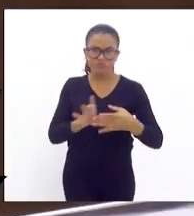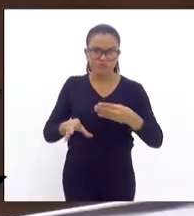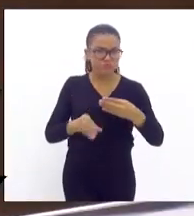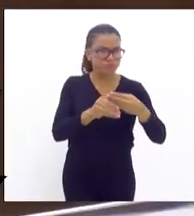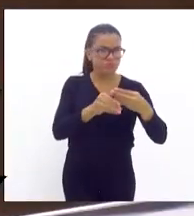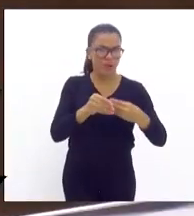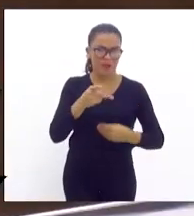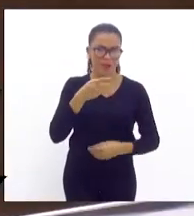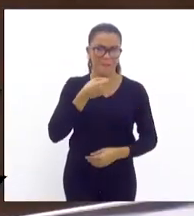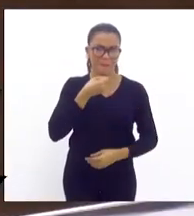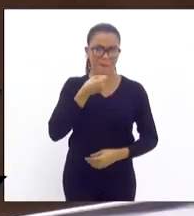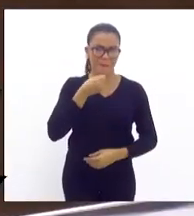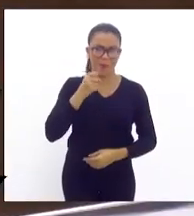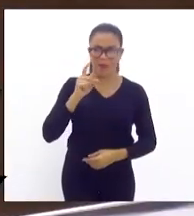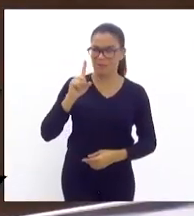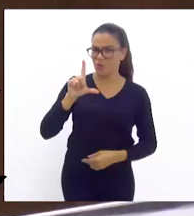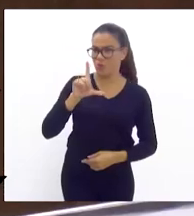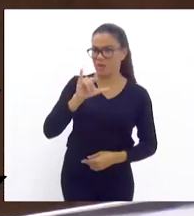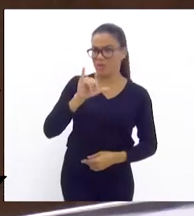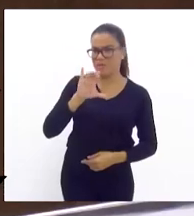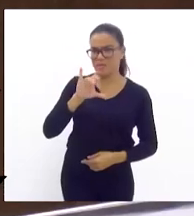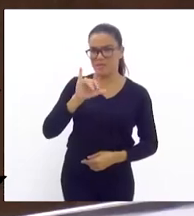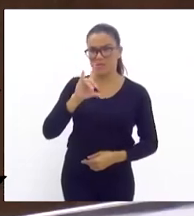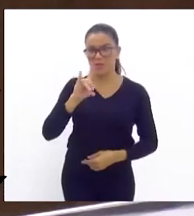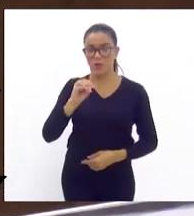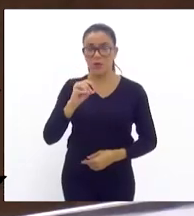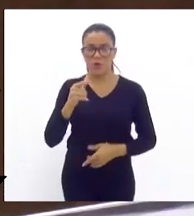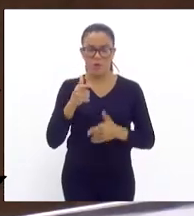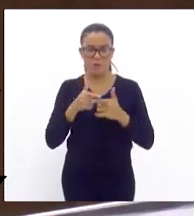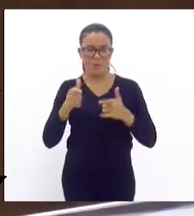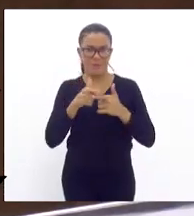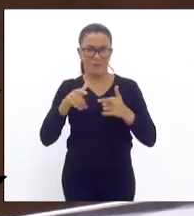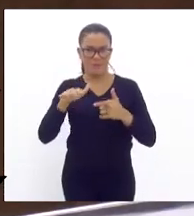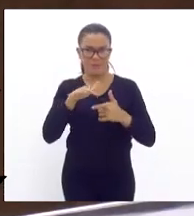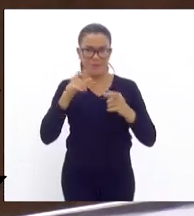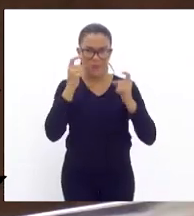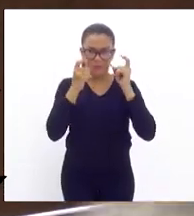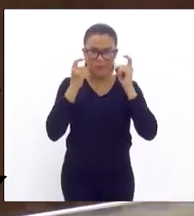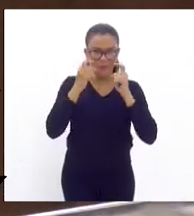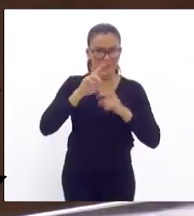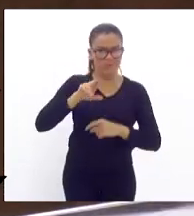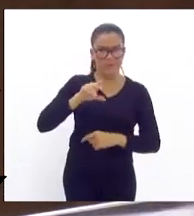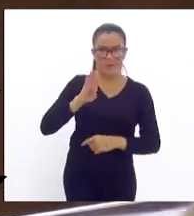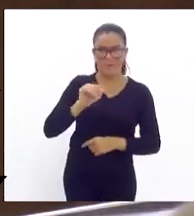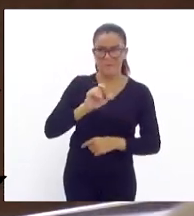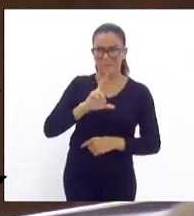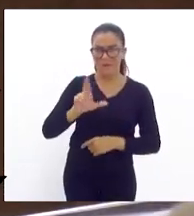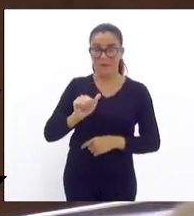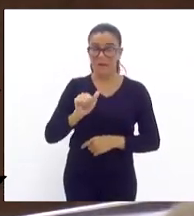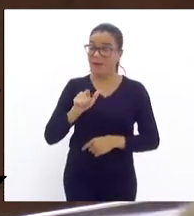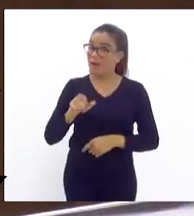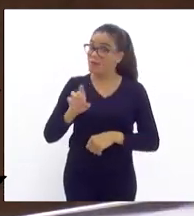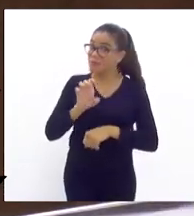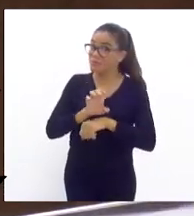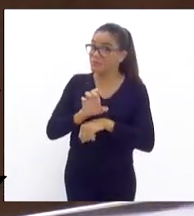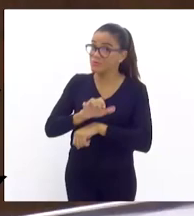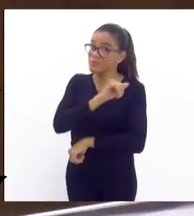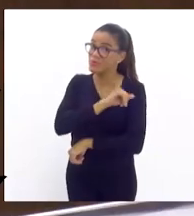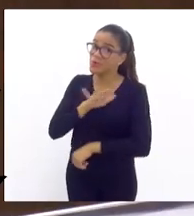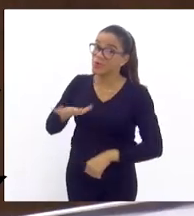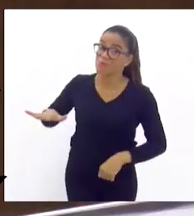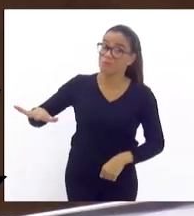fica à vontade. A grande preocupação não é da Barra da Tijuca. A preocupação, eu creio, que é do Estado do Rio de Janeiro como um